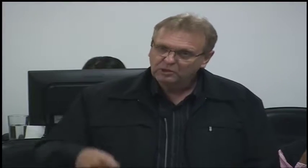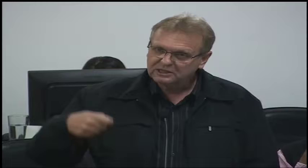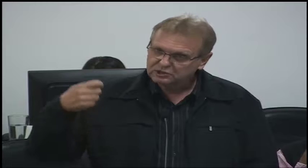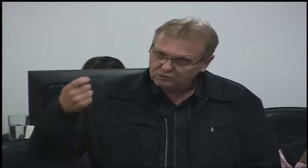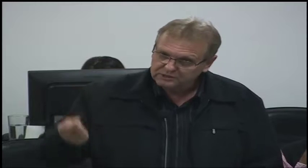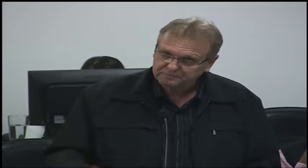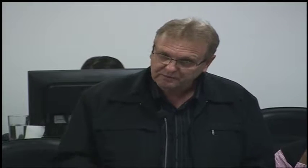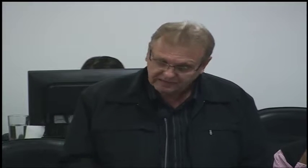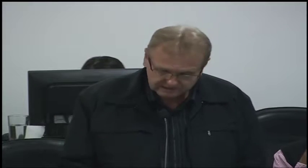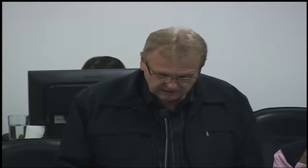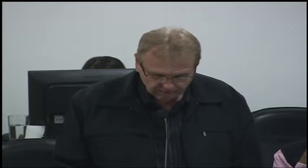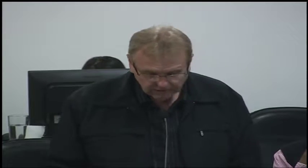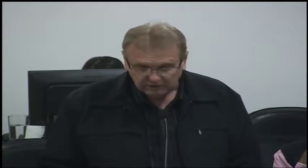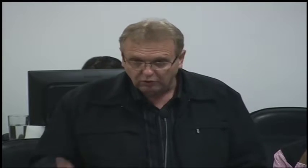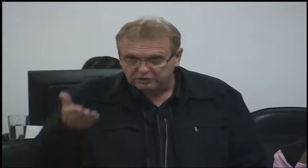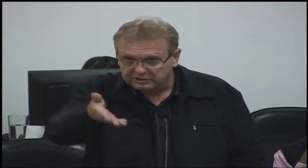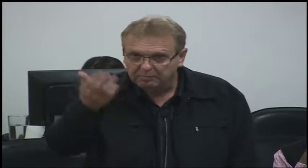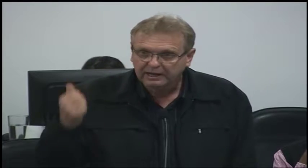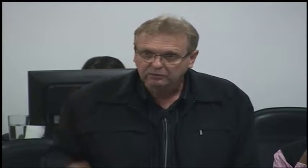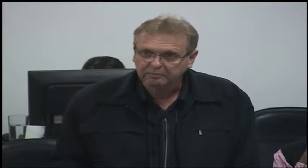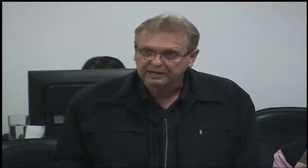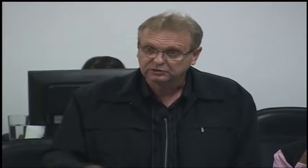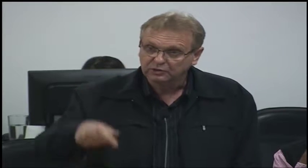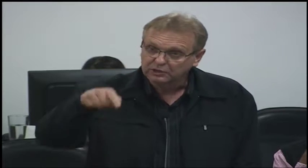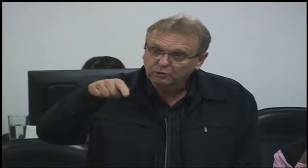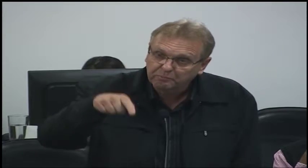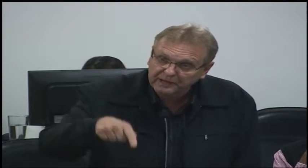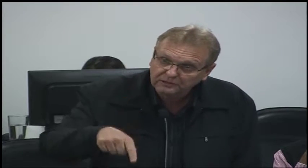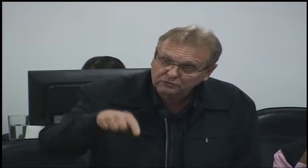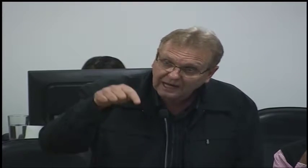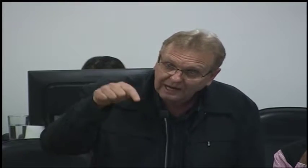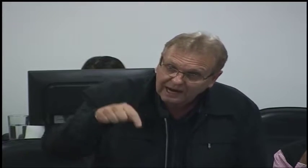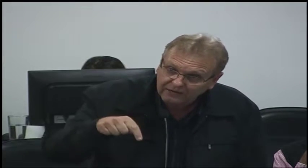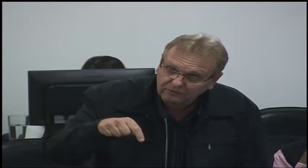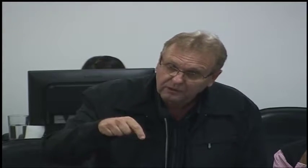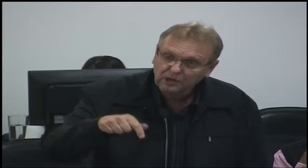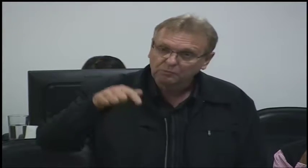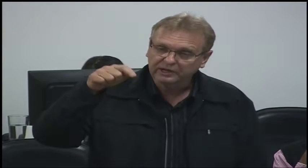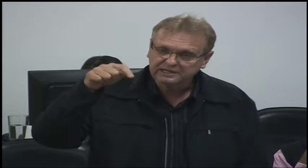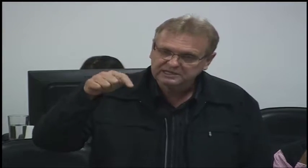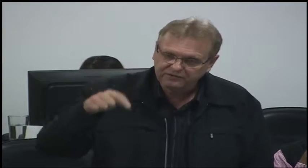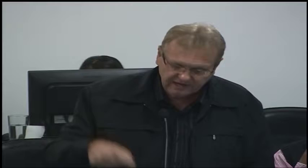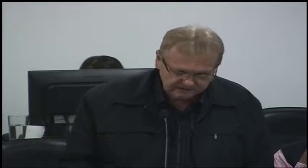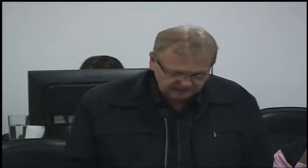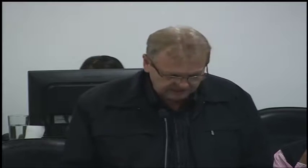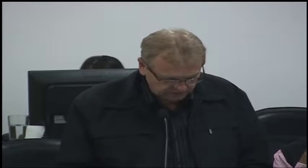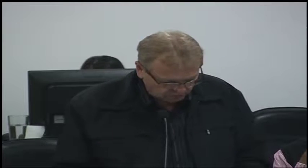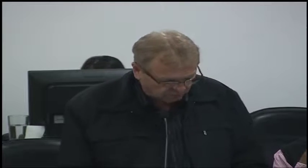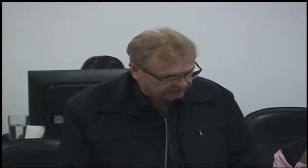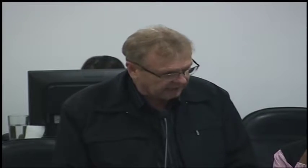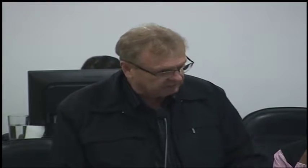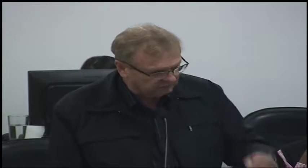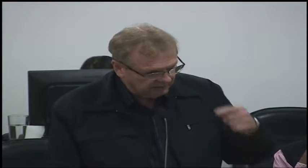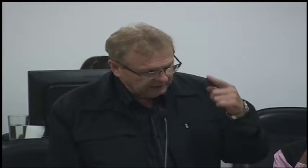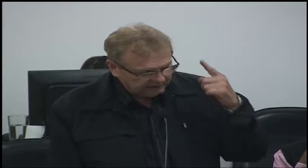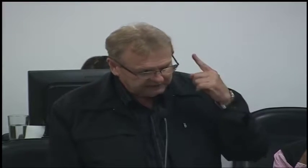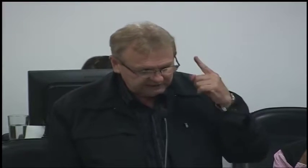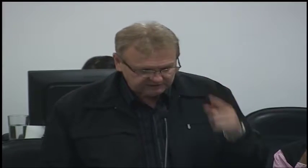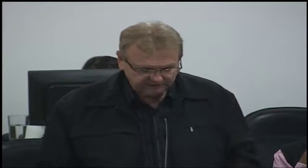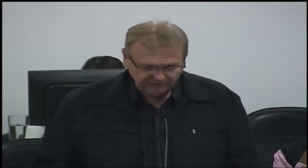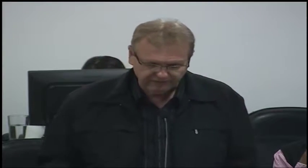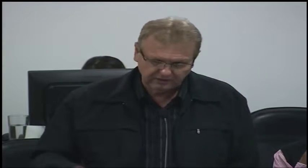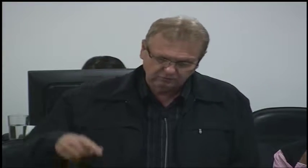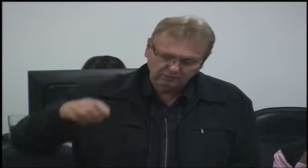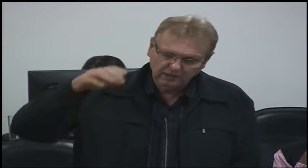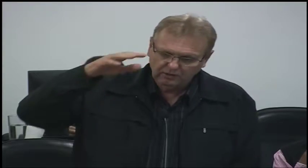deixou muitas coisas para a aviação, e hoje nós estamos pagando o preço, e o preço está caro, porque se tivesse certinho no contrato que tinha